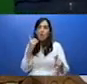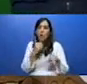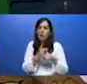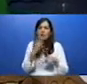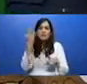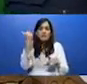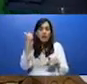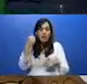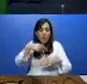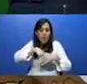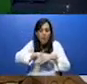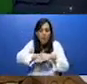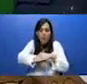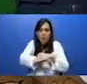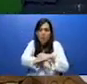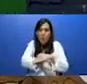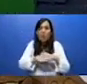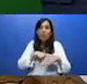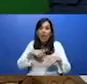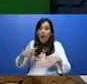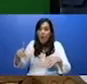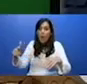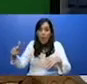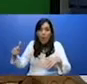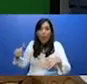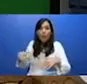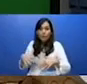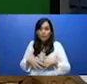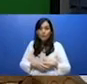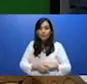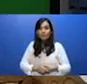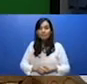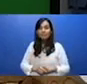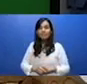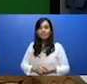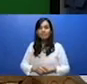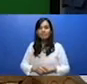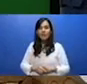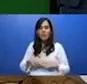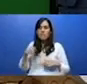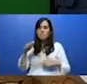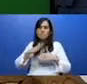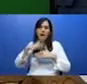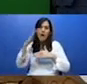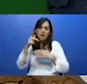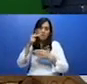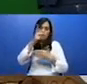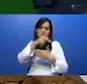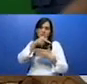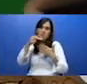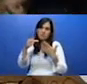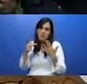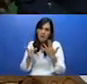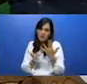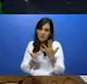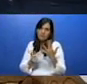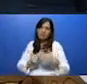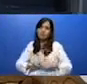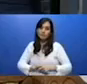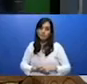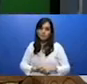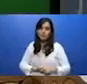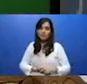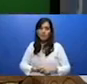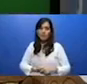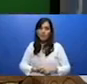significa que ali podem ter mais, tá? Mais espécies de animais, tá? Animais extintos. E